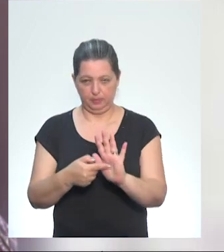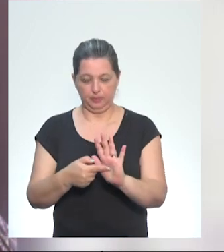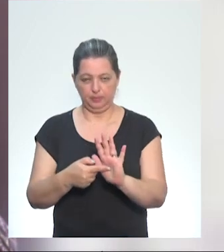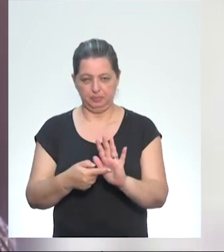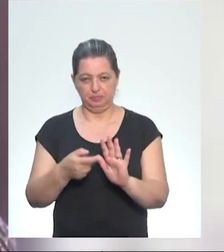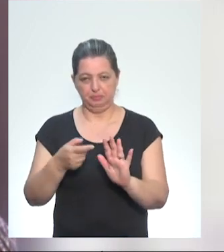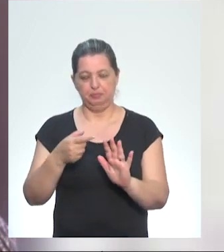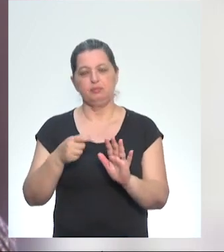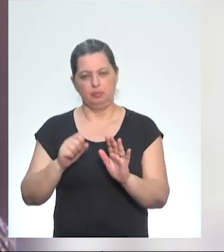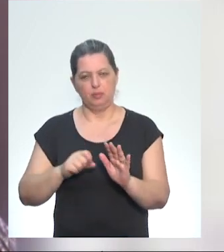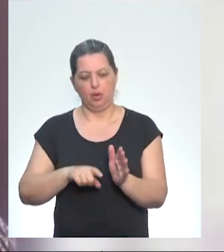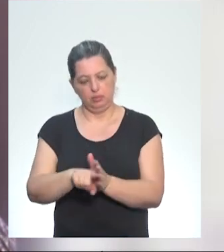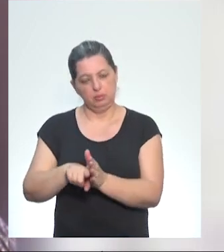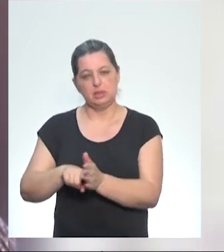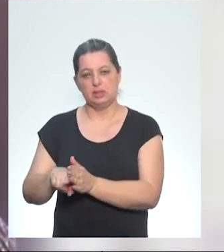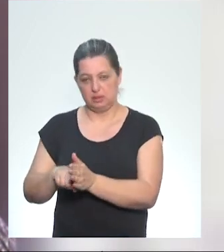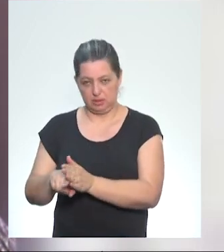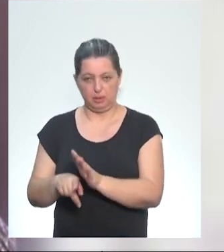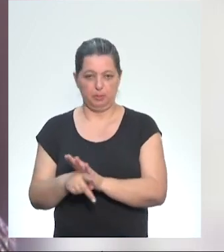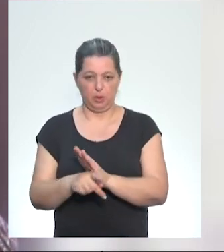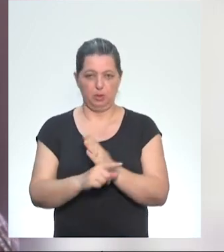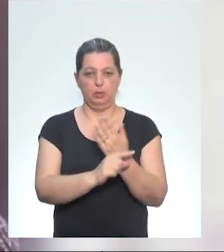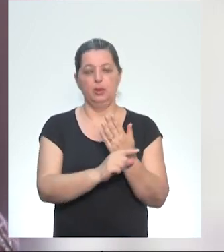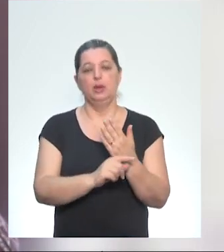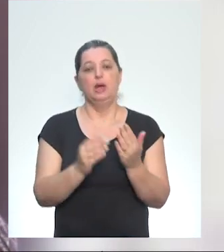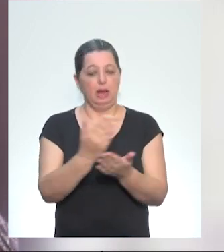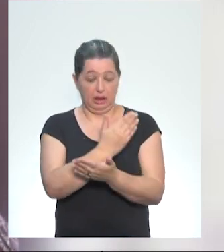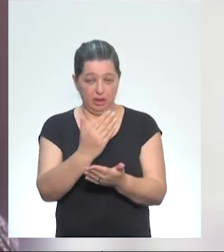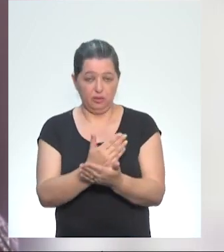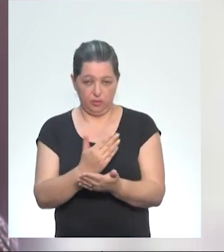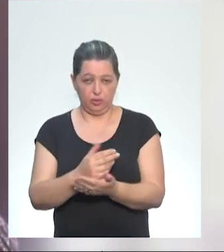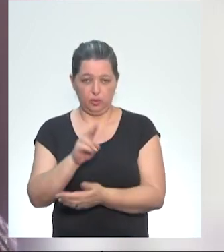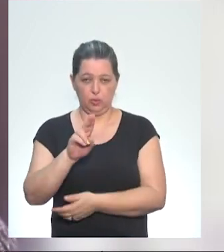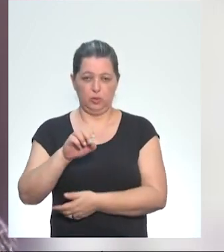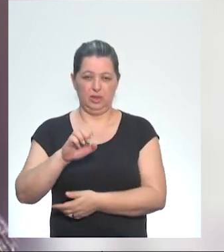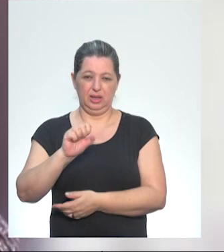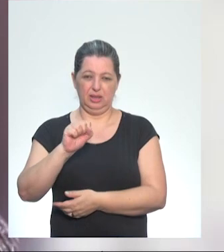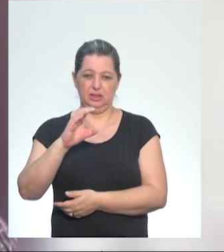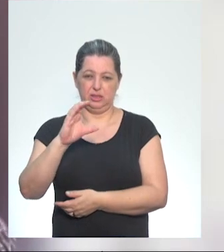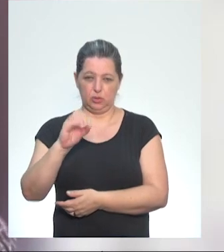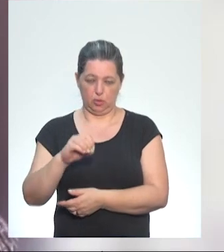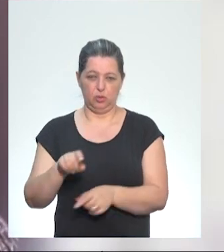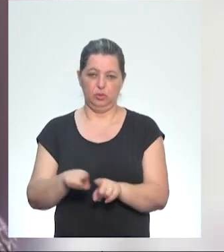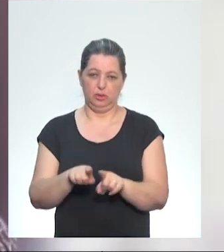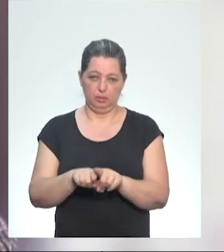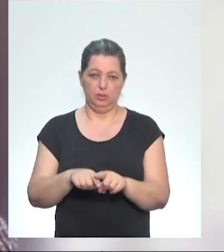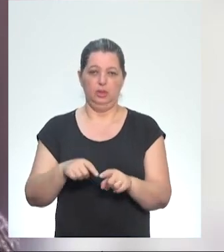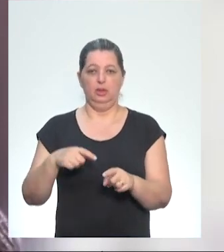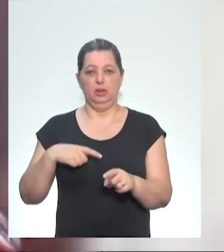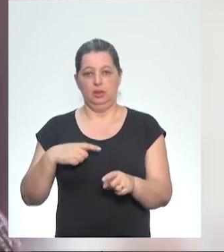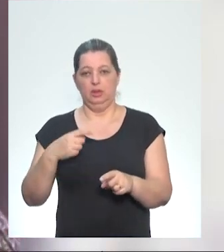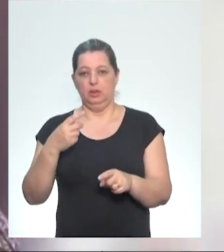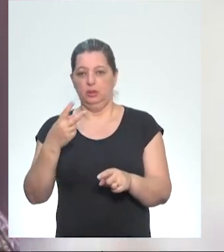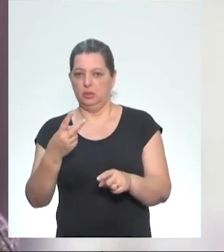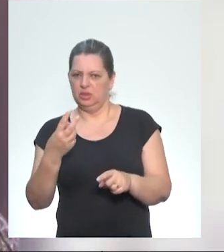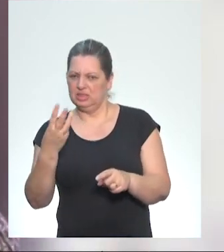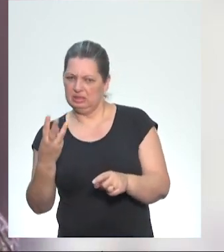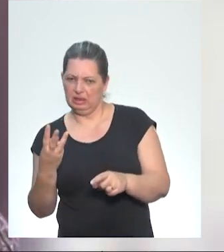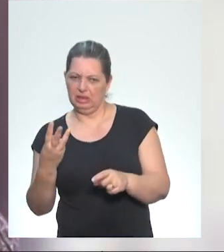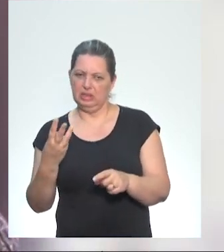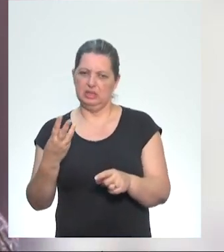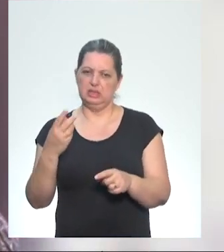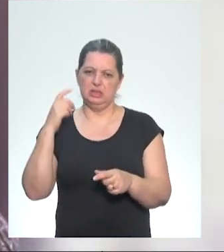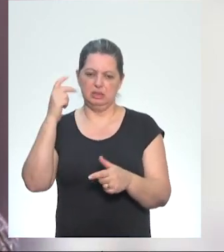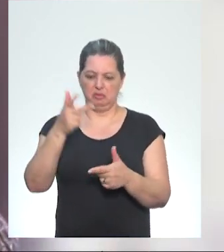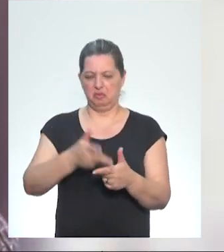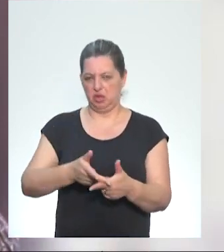olhadinha mais a fundo, né, nesses livros da Unesco e também nos links de outros 2 ou 3 vídeos do YouTube. E não sei se mais para frente alguém